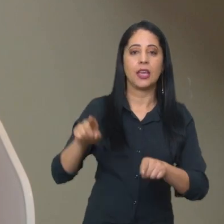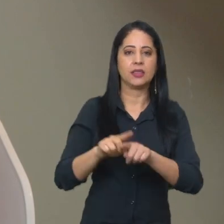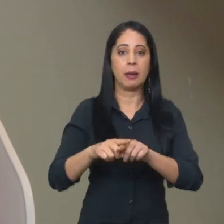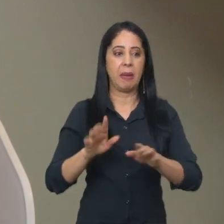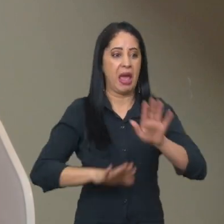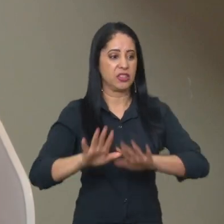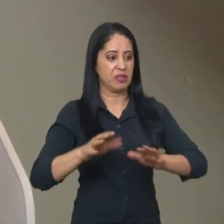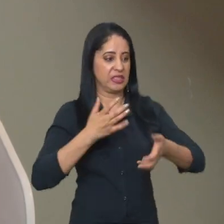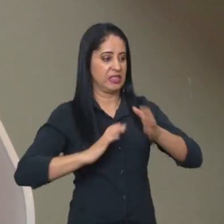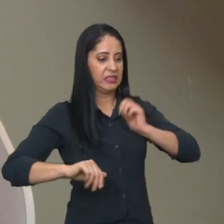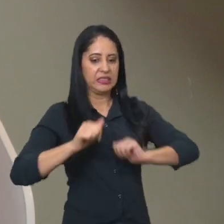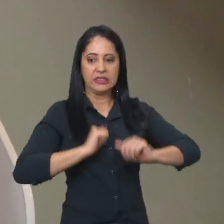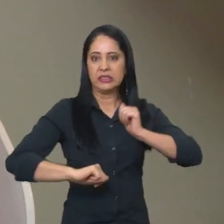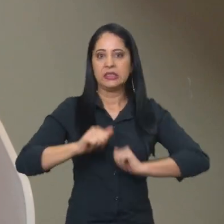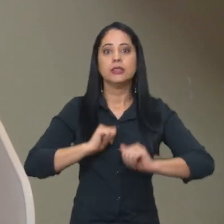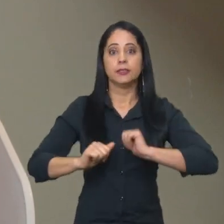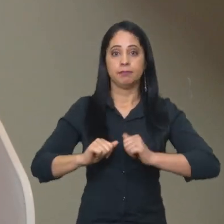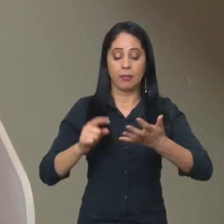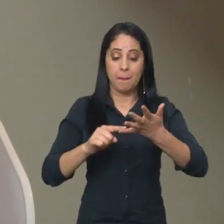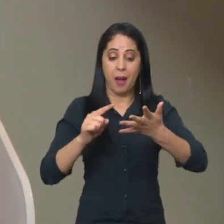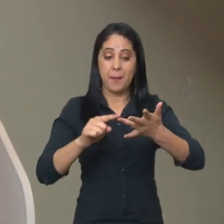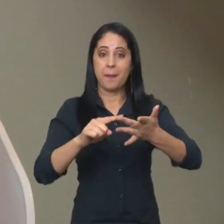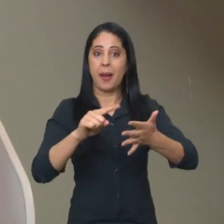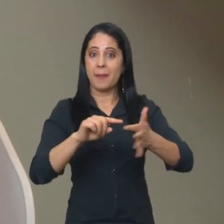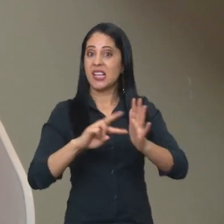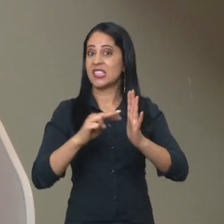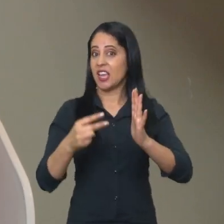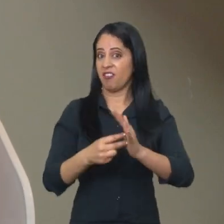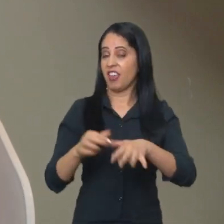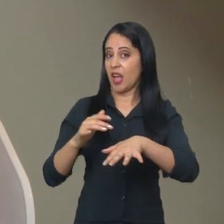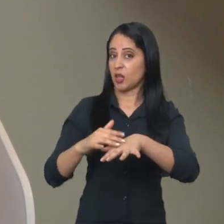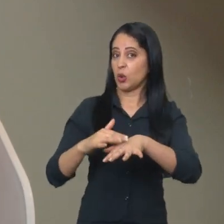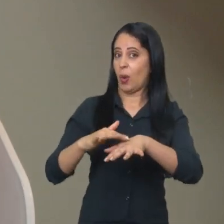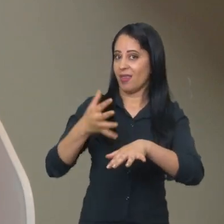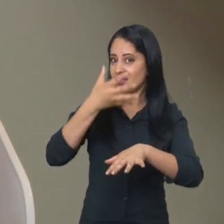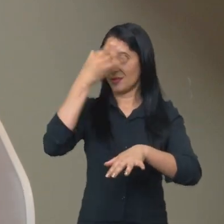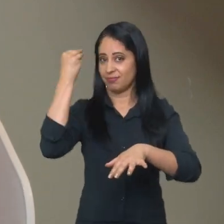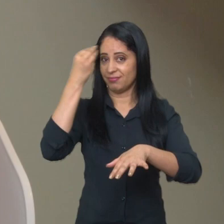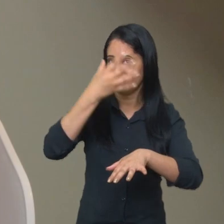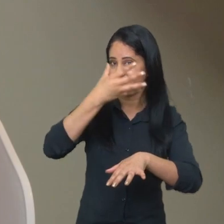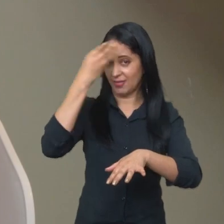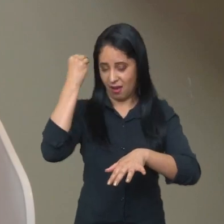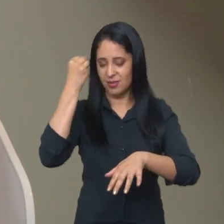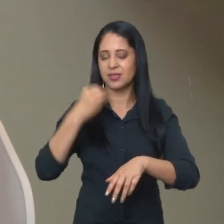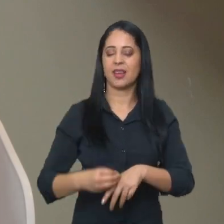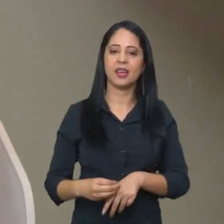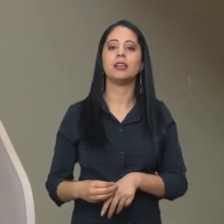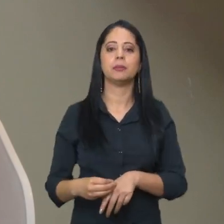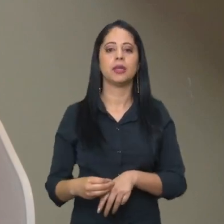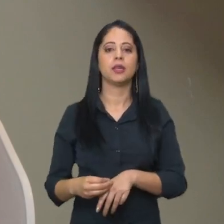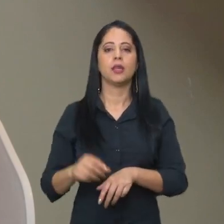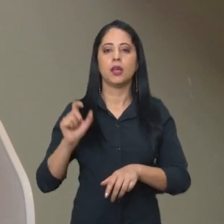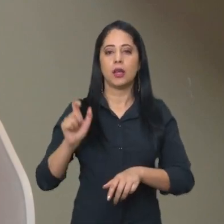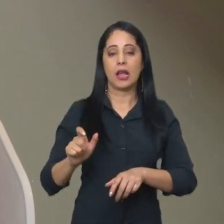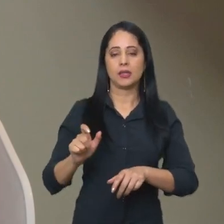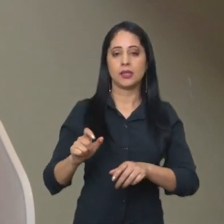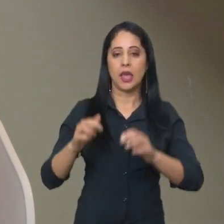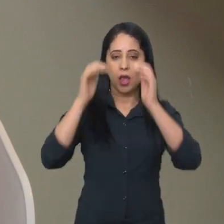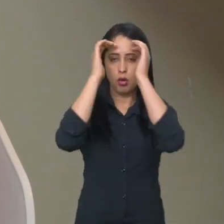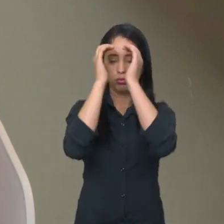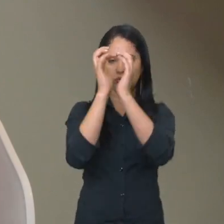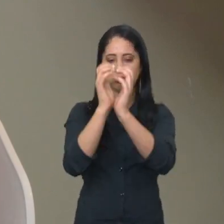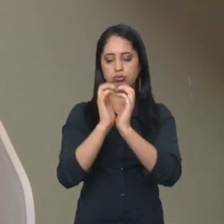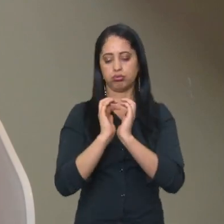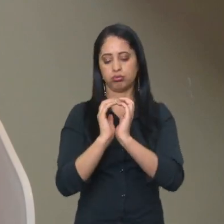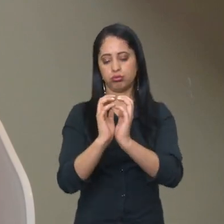episódios de agitação. Esses são alguns dos sintomas do Alzheimer, doença degenerativa que acomete as